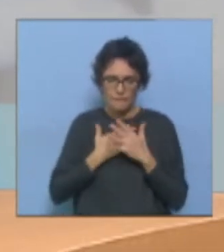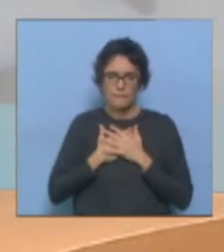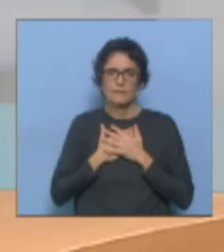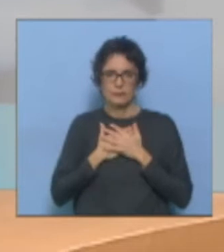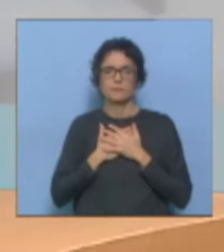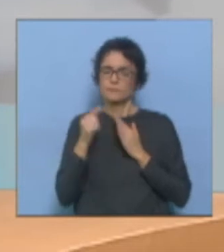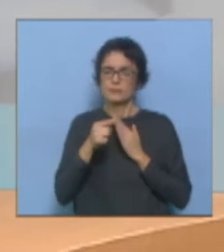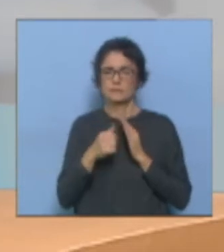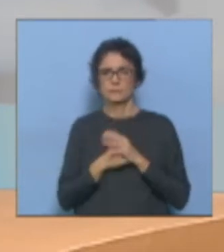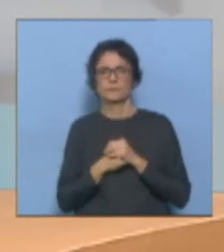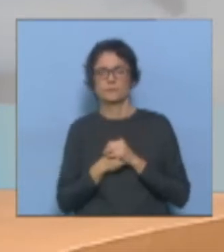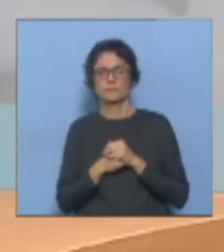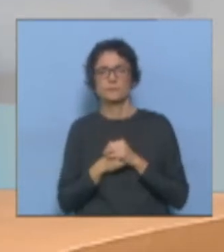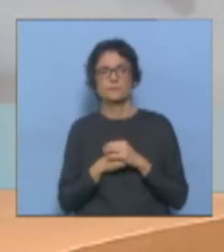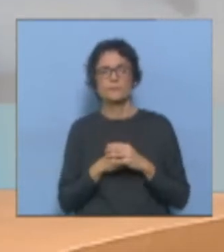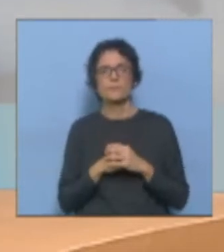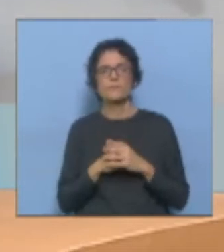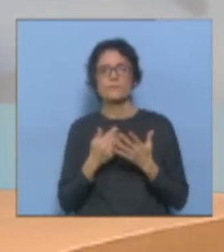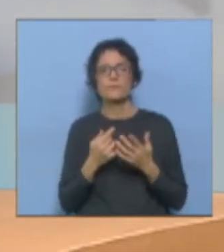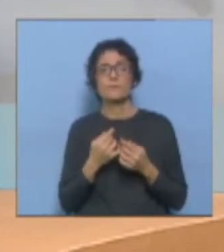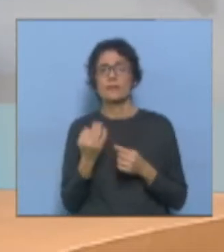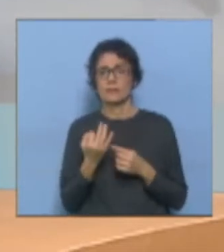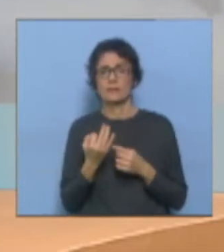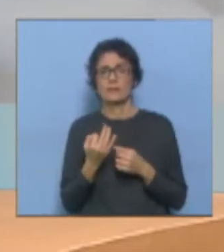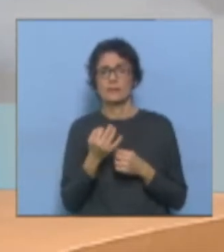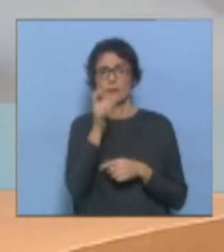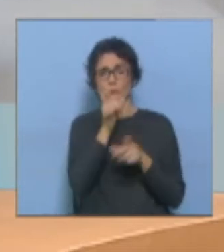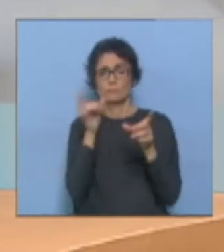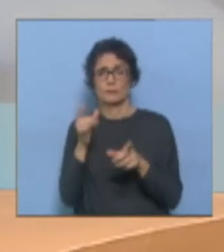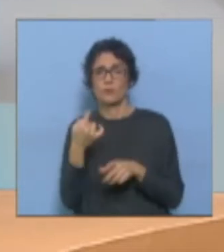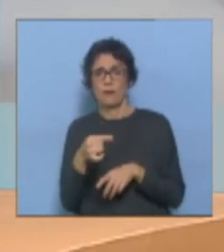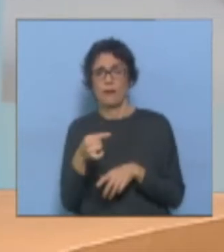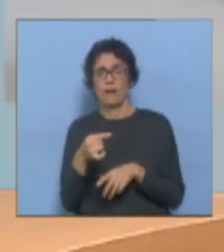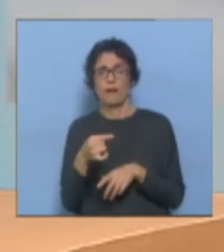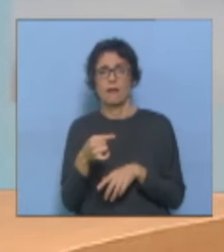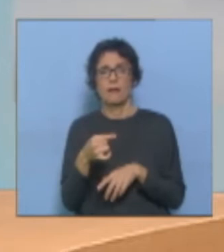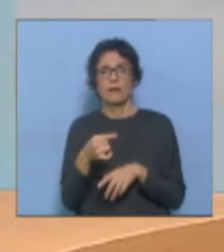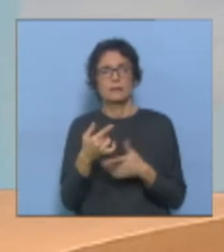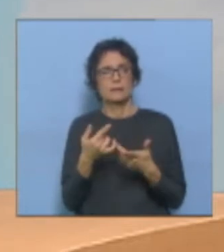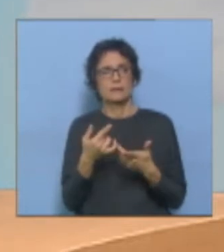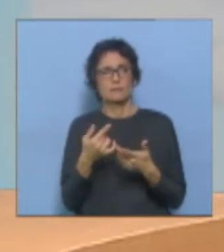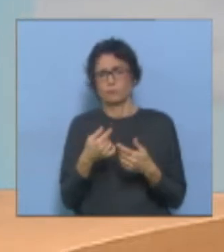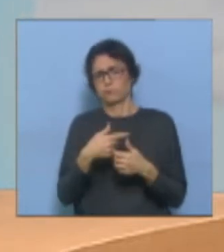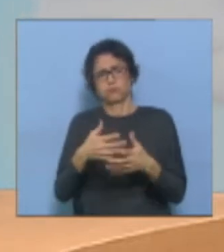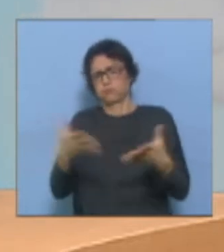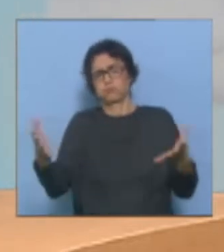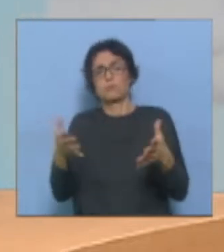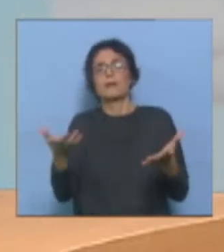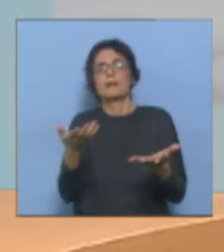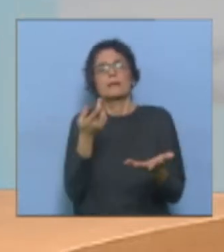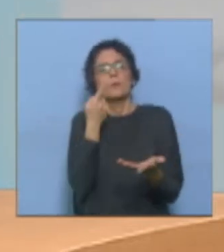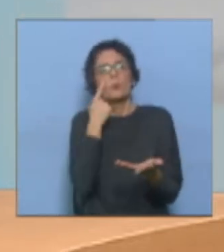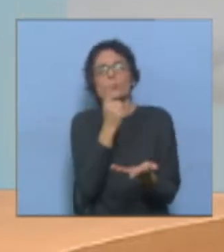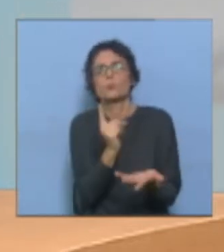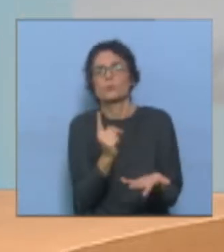mesmo que até tanta gente que não conhece muito o que é a vida consagrada, mas que